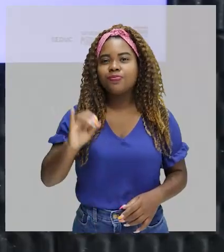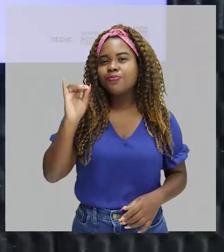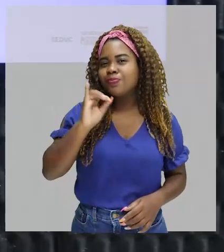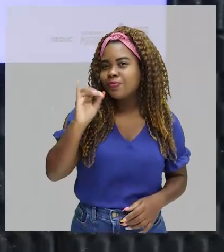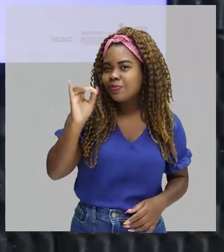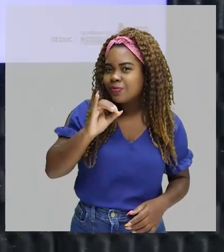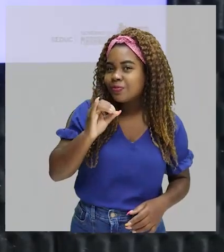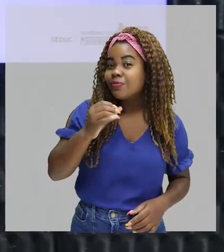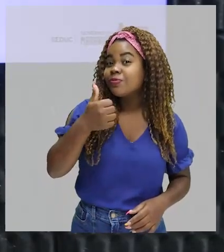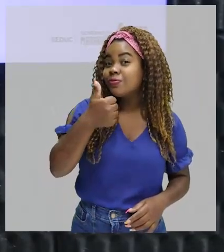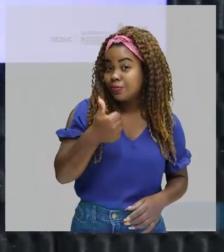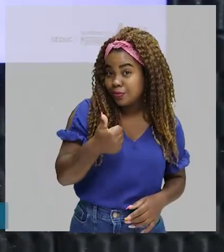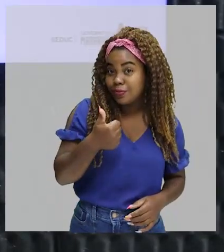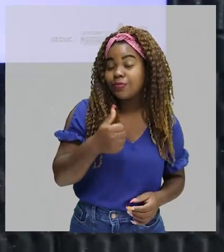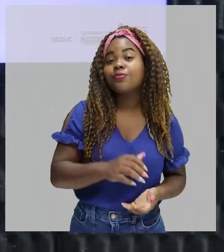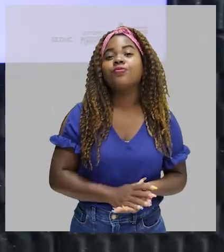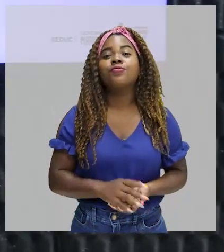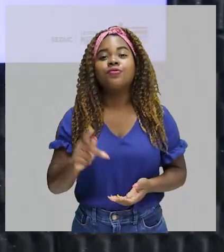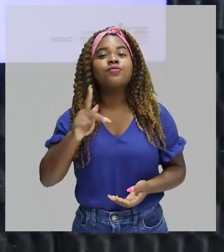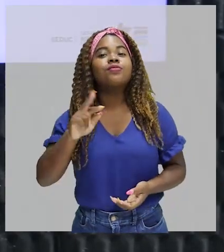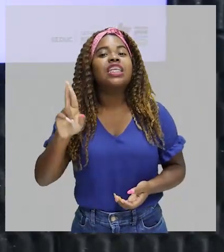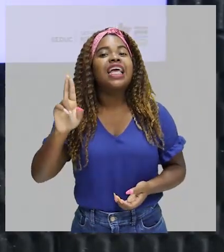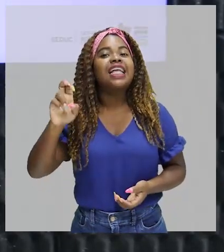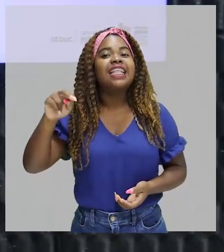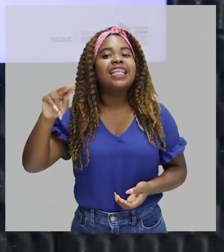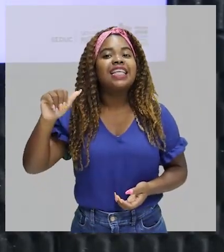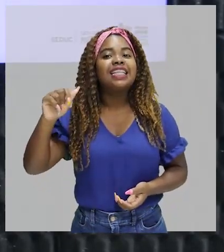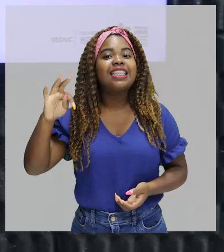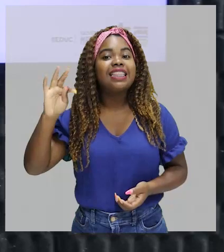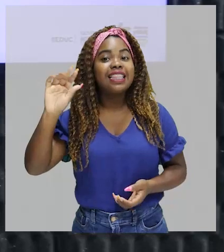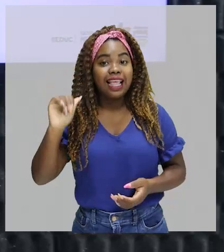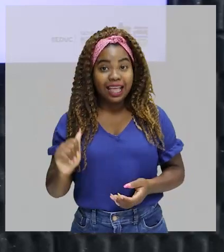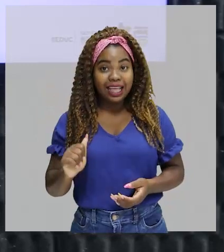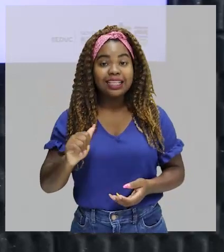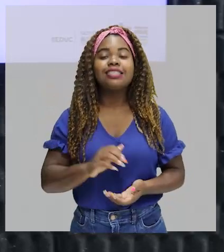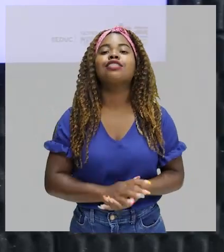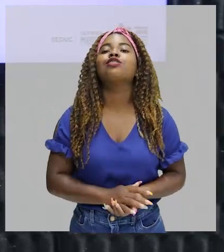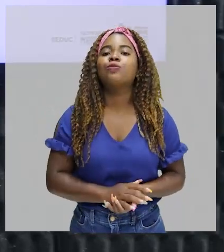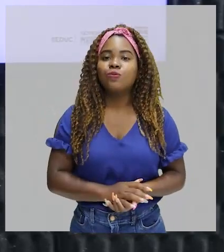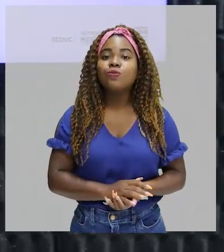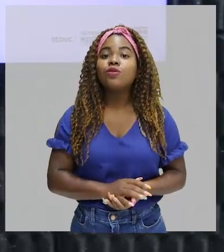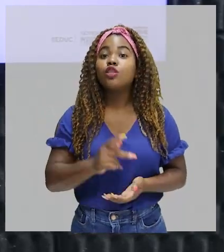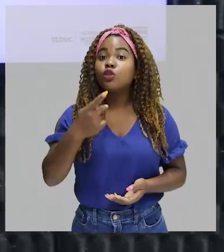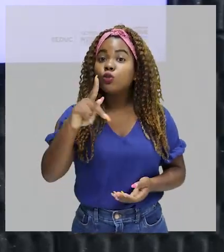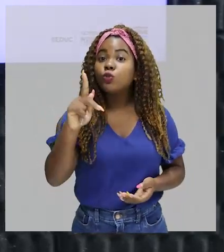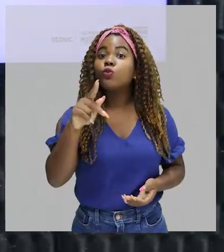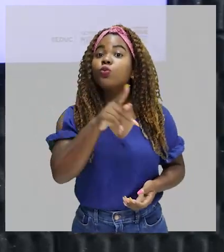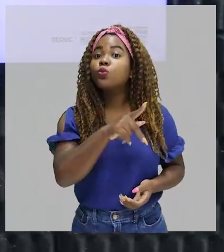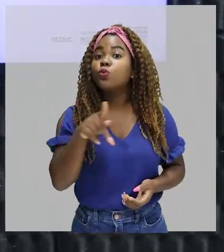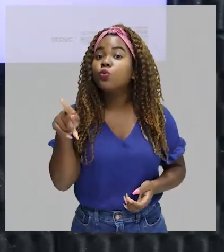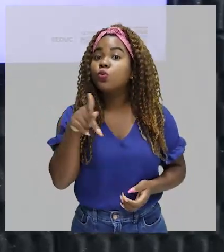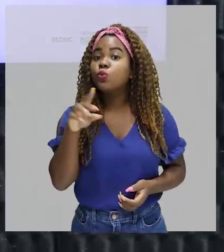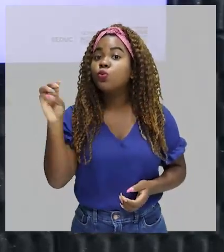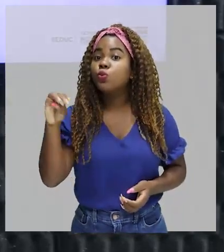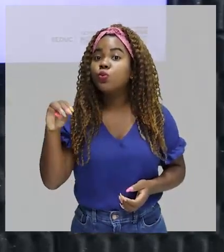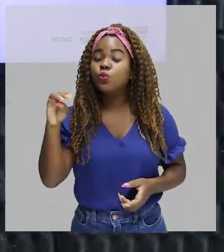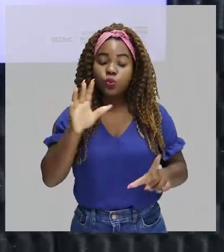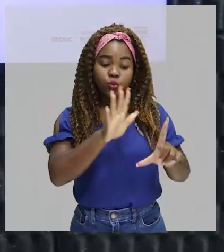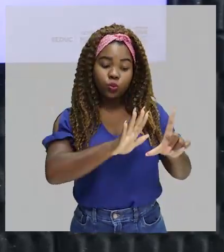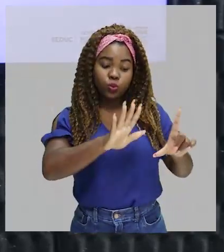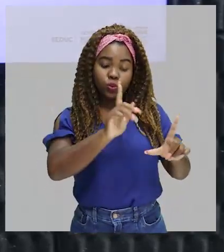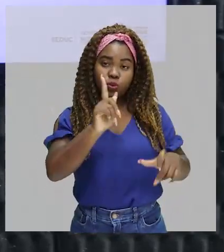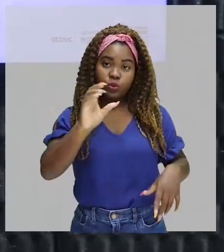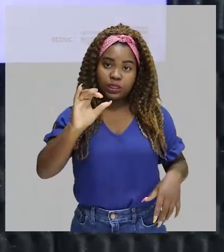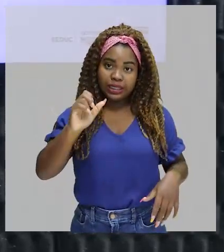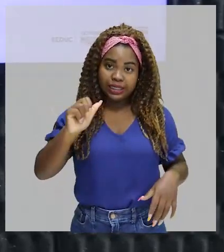E aí, meus amores, tudo bem com vocês? Eu sou a professora Renata Fex, tua professora de matemática da plataforma Gonçalves